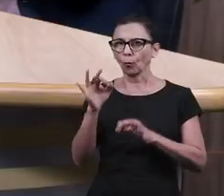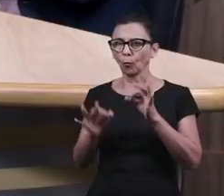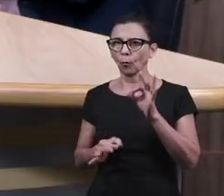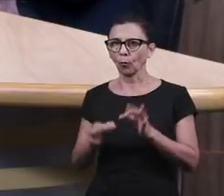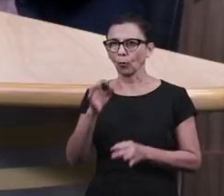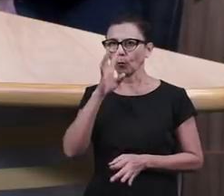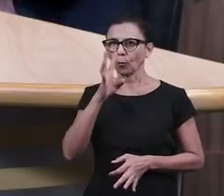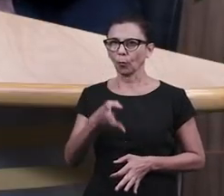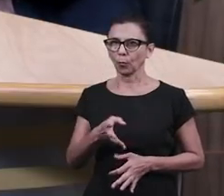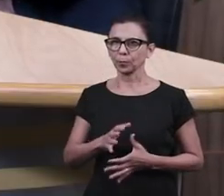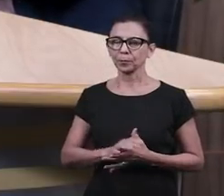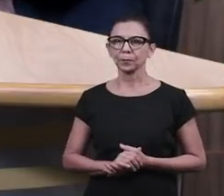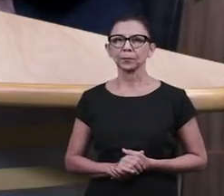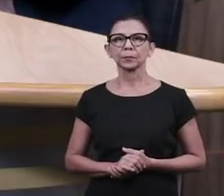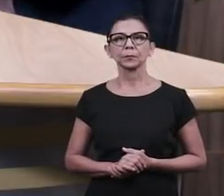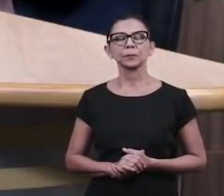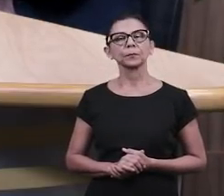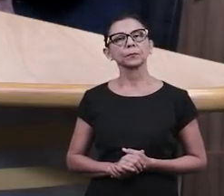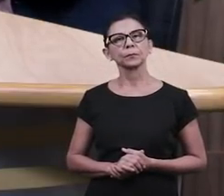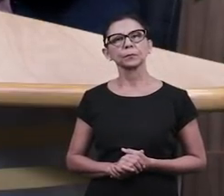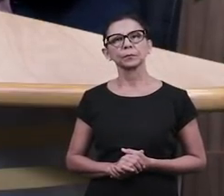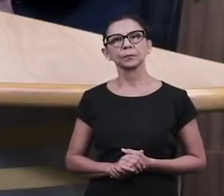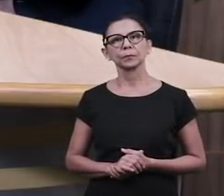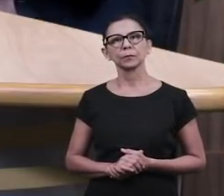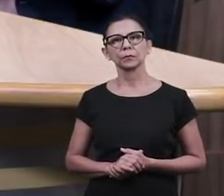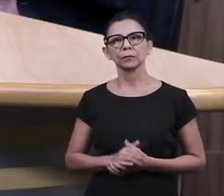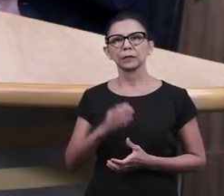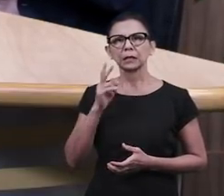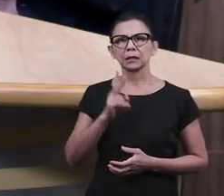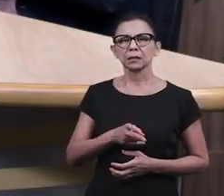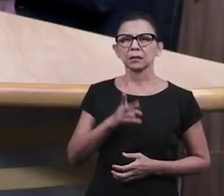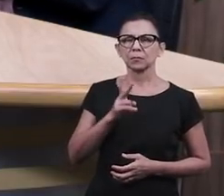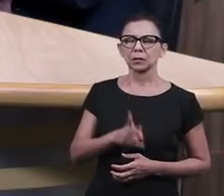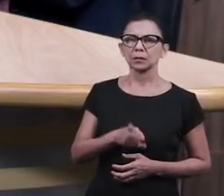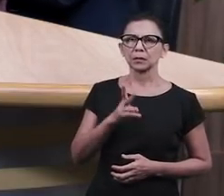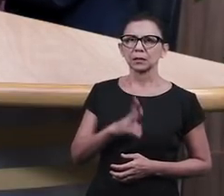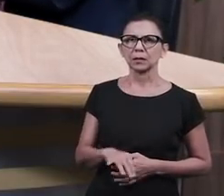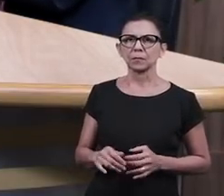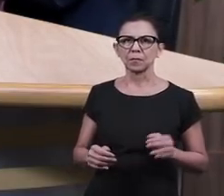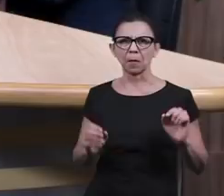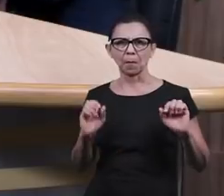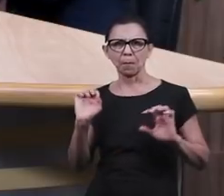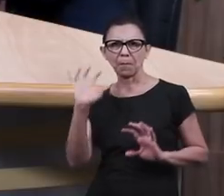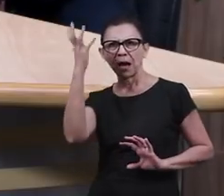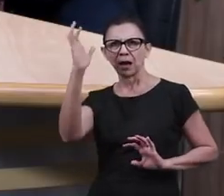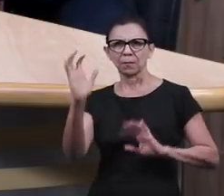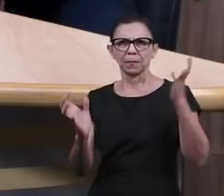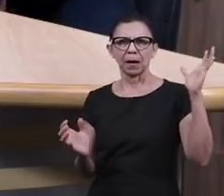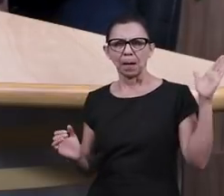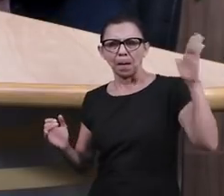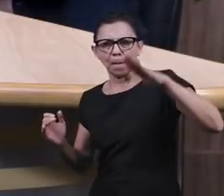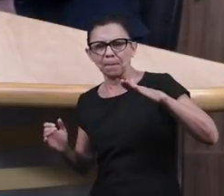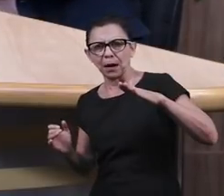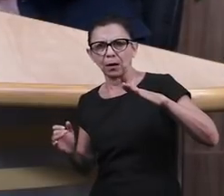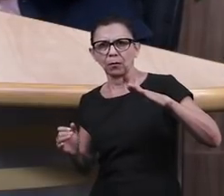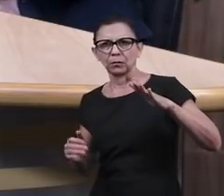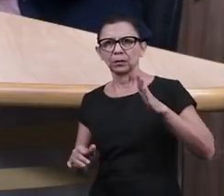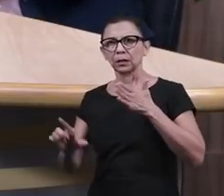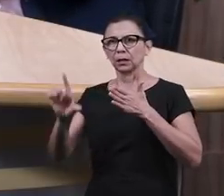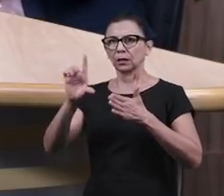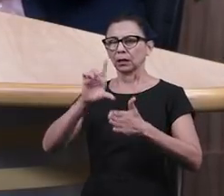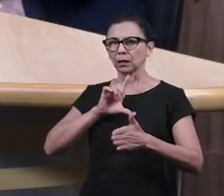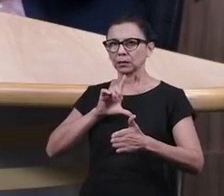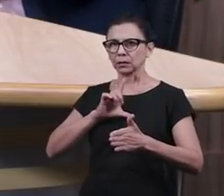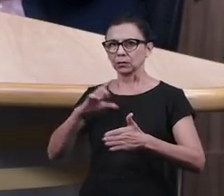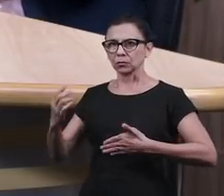Então, antes que venha o mal, o justo é tirado. Antes que venha o mal, o justo é arrebatado.